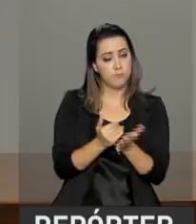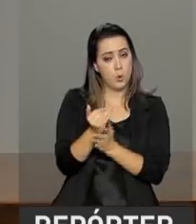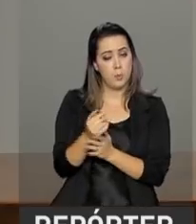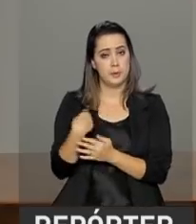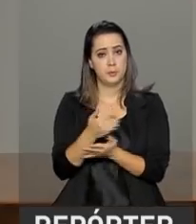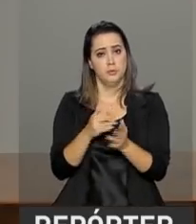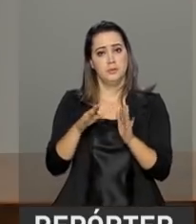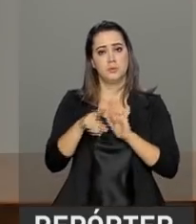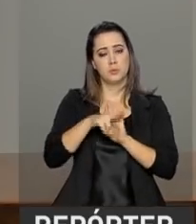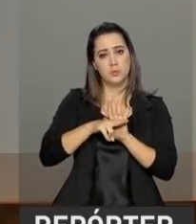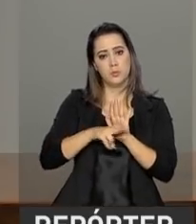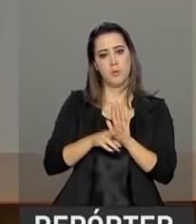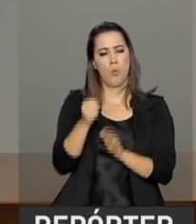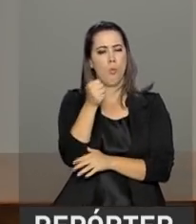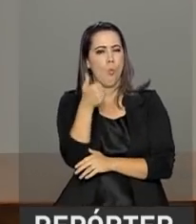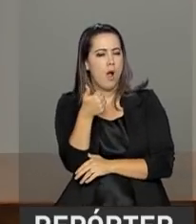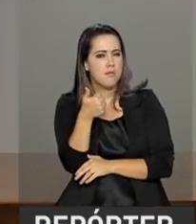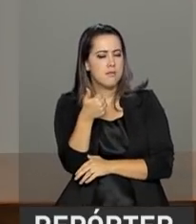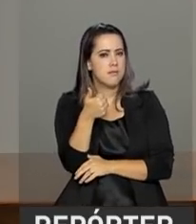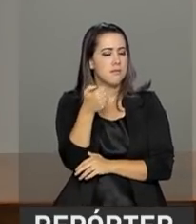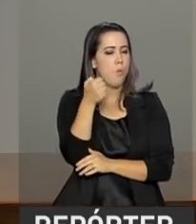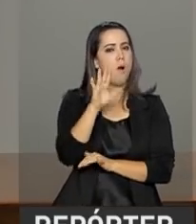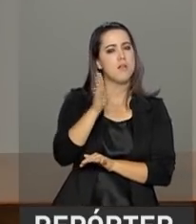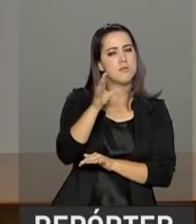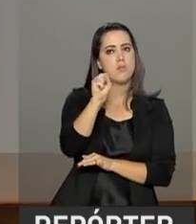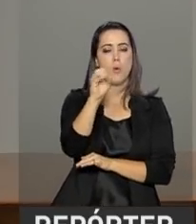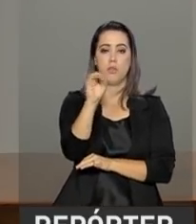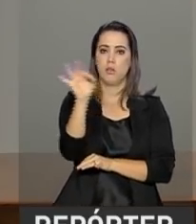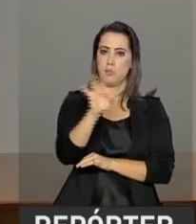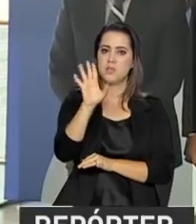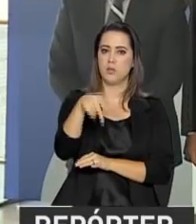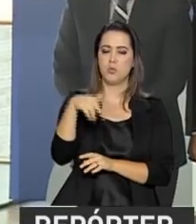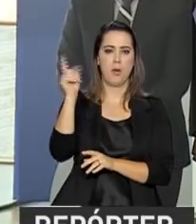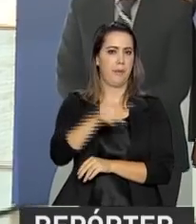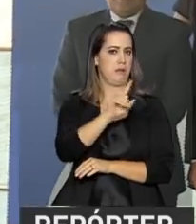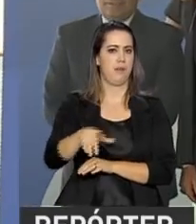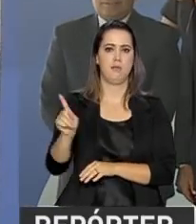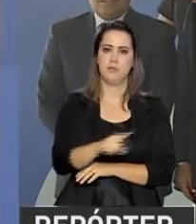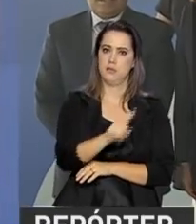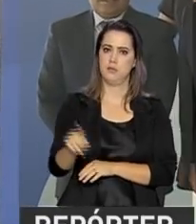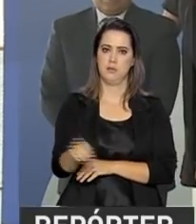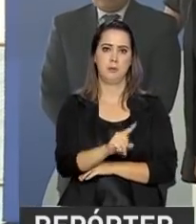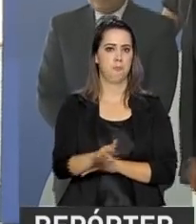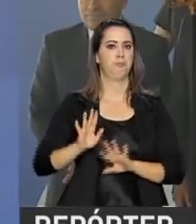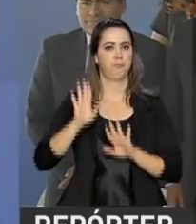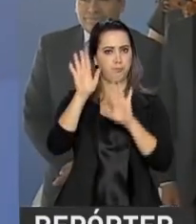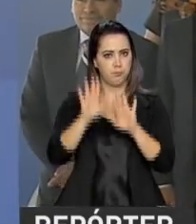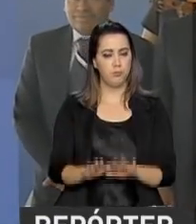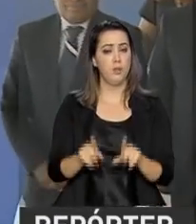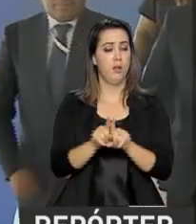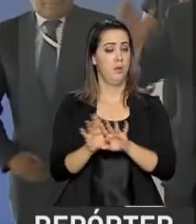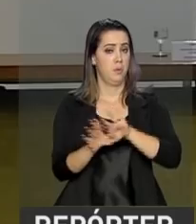e das quais mais de 80% já foram eliminadas. As negociações entre Mercosul e a